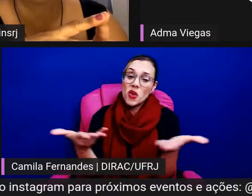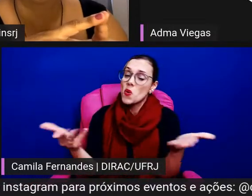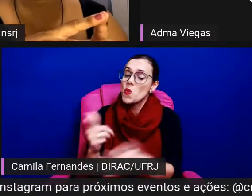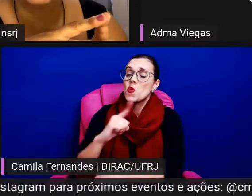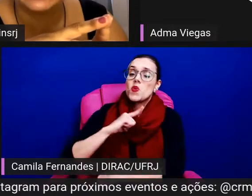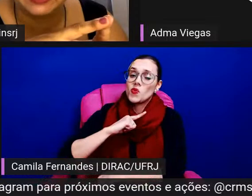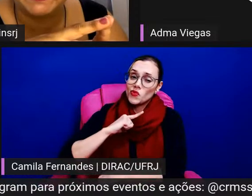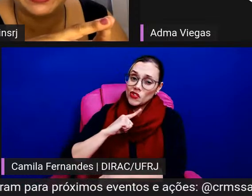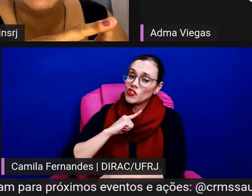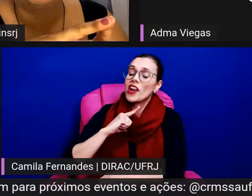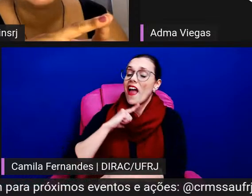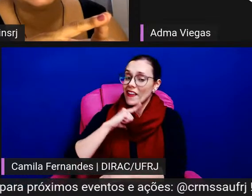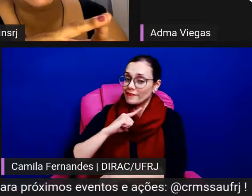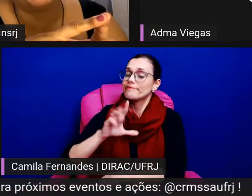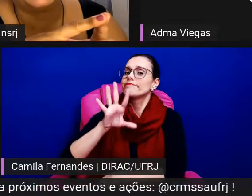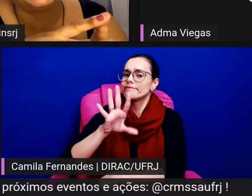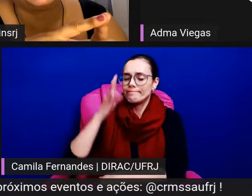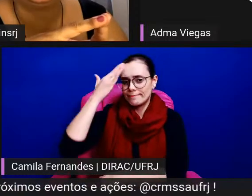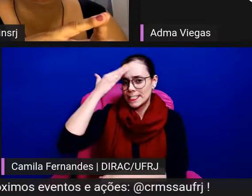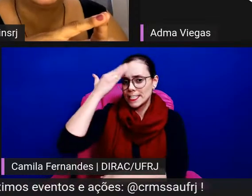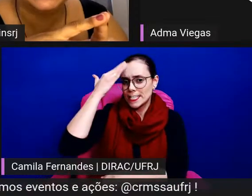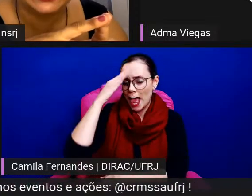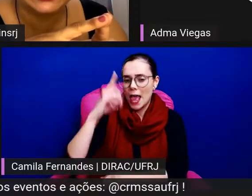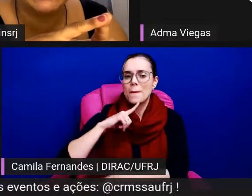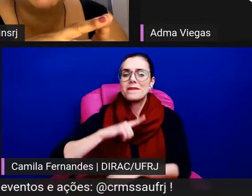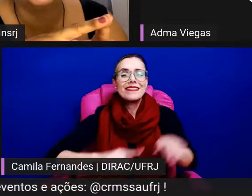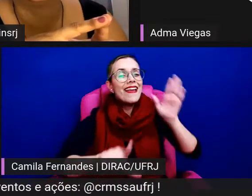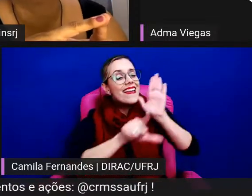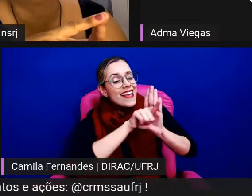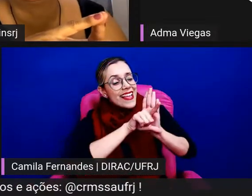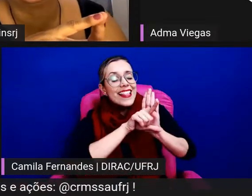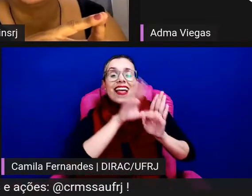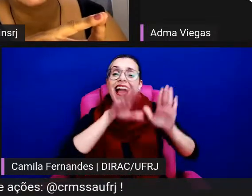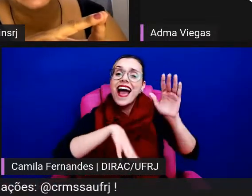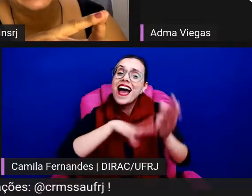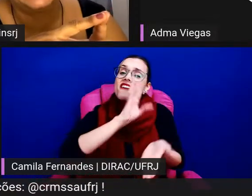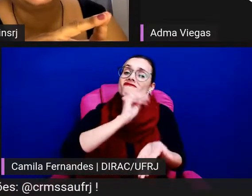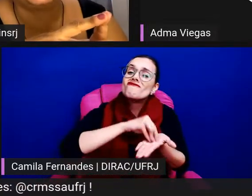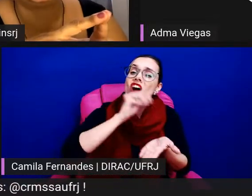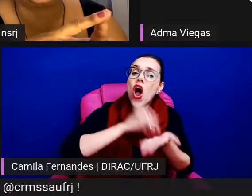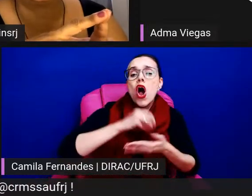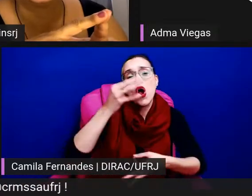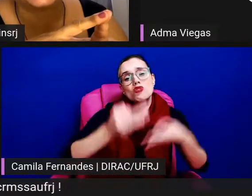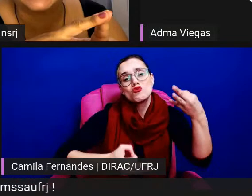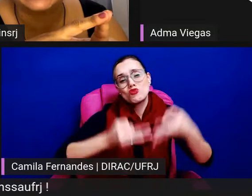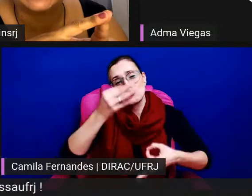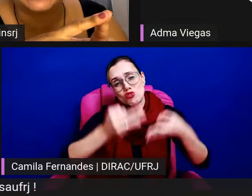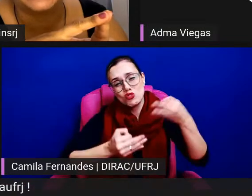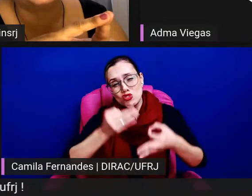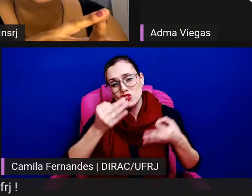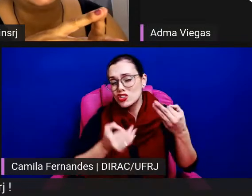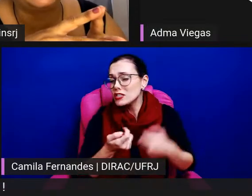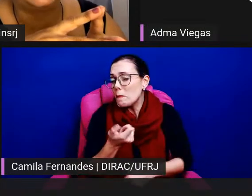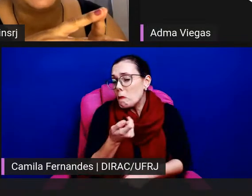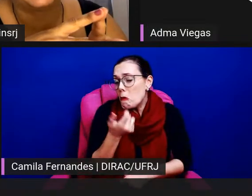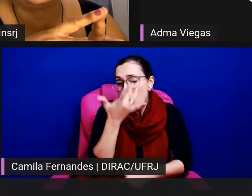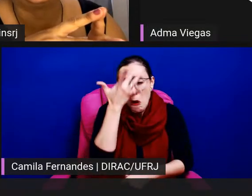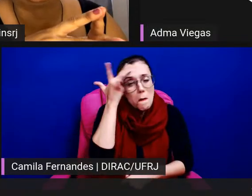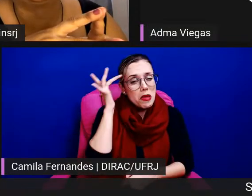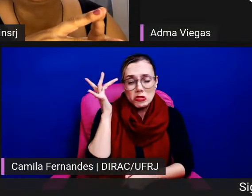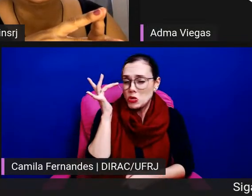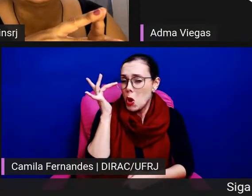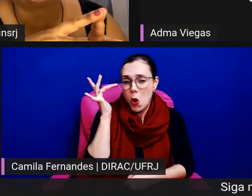e sabemos também que é uma lei que é injusta, que são poucas as pessoas que têm acesso e